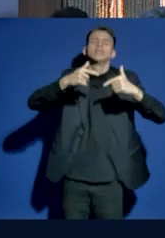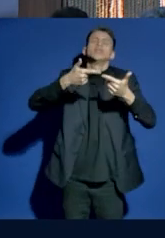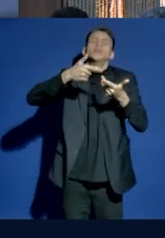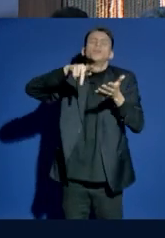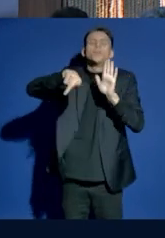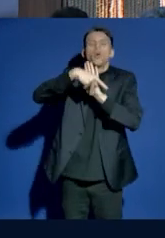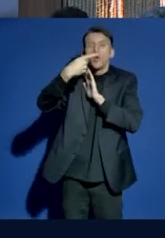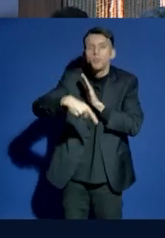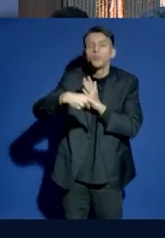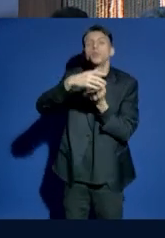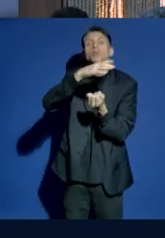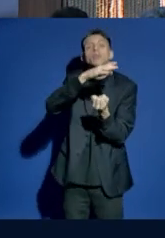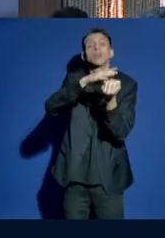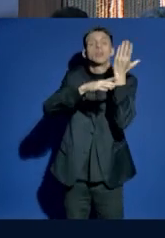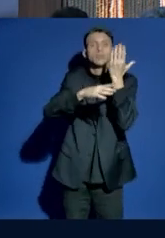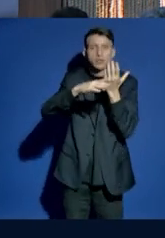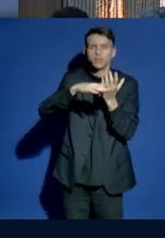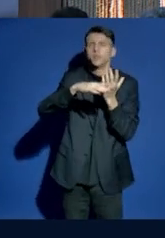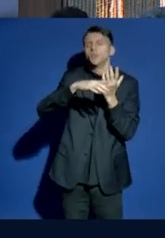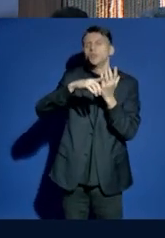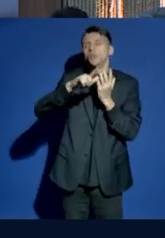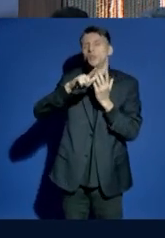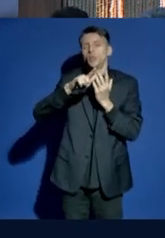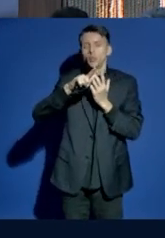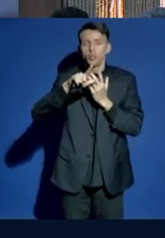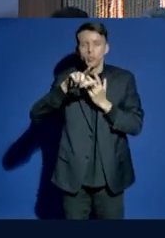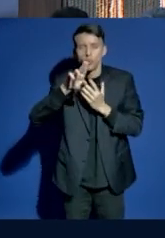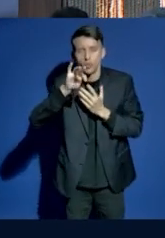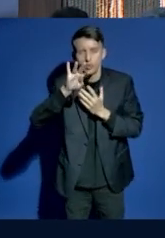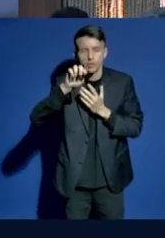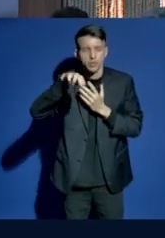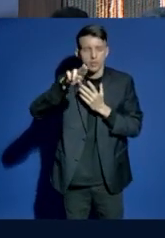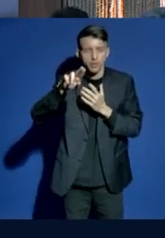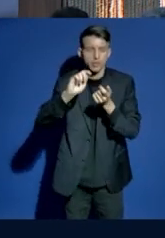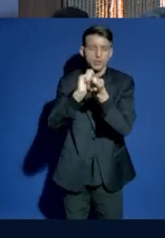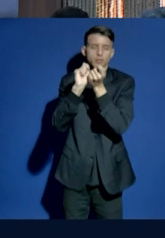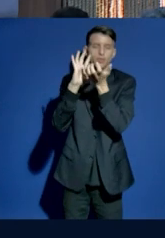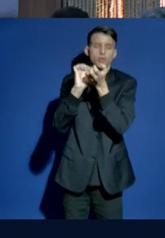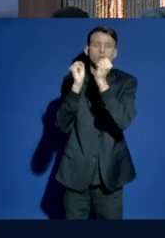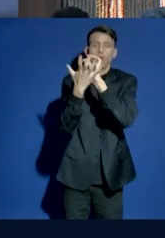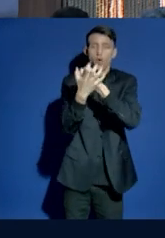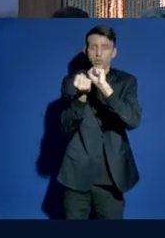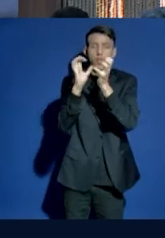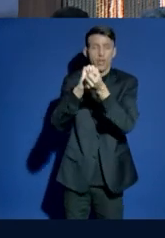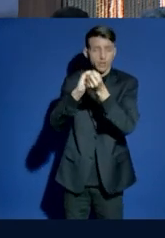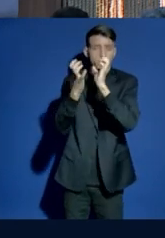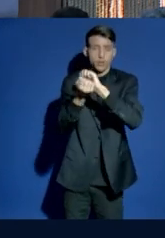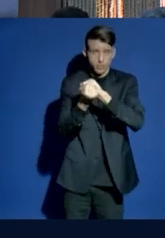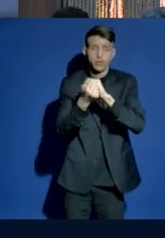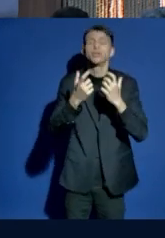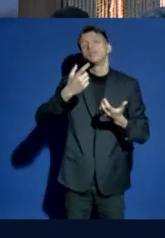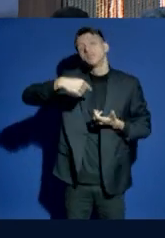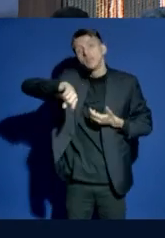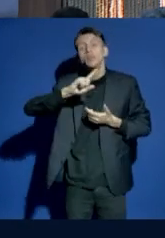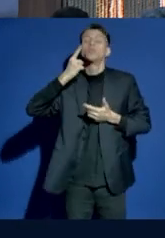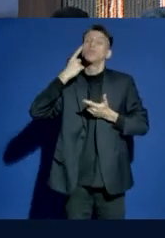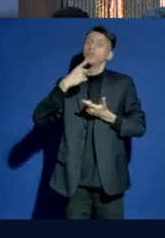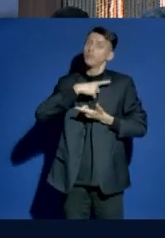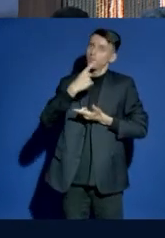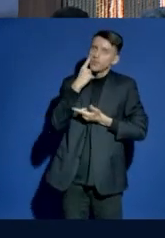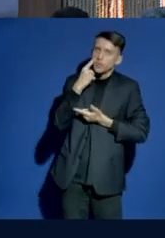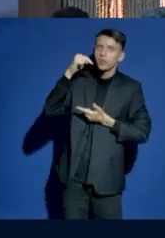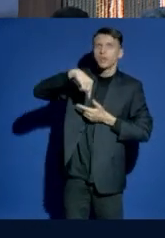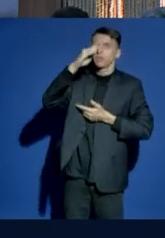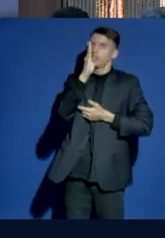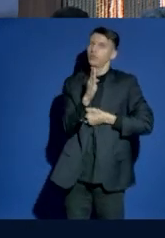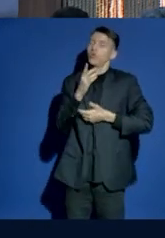de amido, de glúten. O Brasil é importador de glúten, enfim, então estamos trazendo muita tecnologia. Até estava aprendendo um